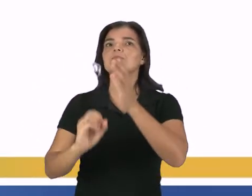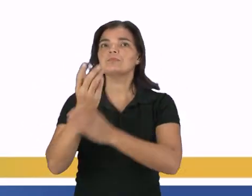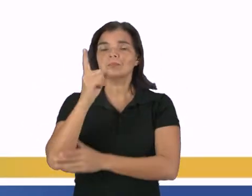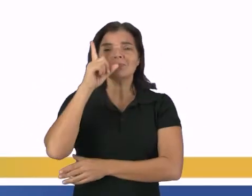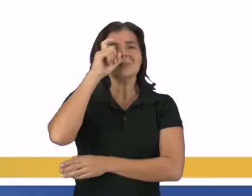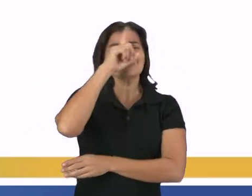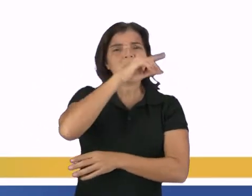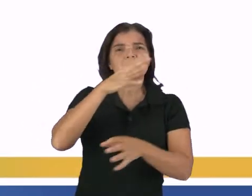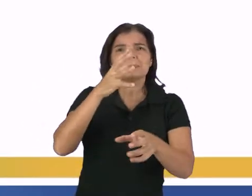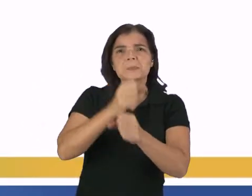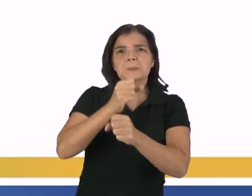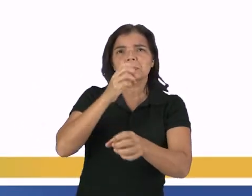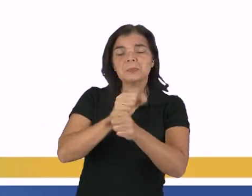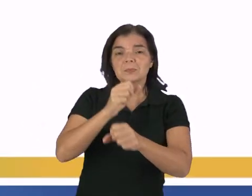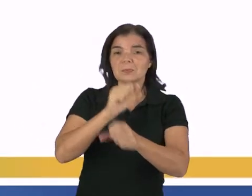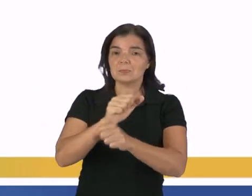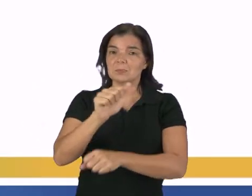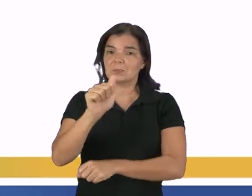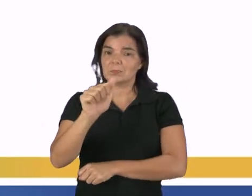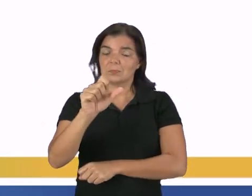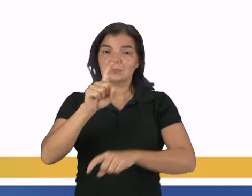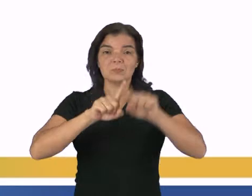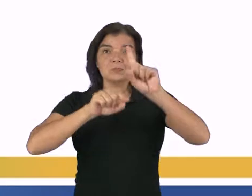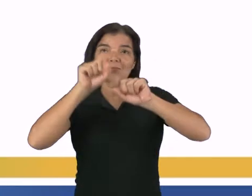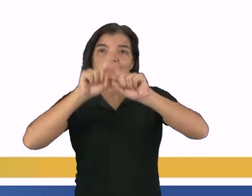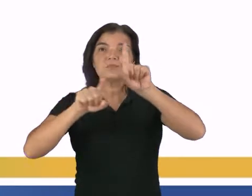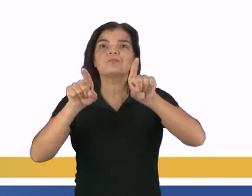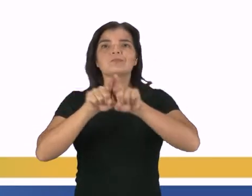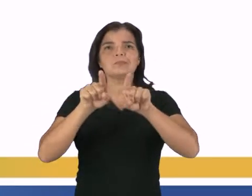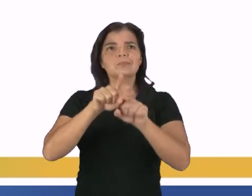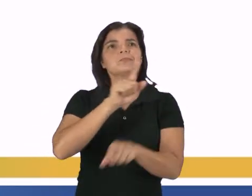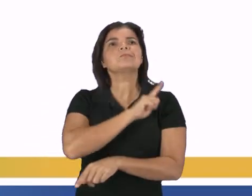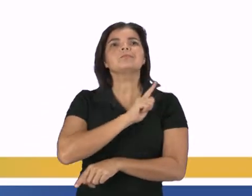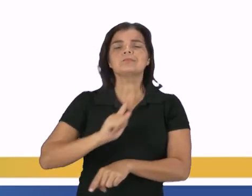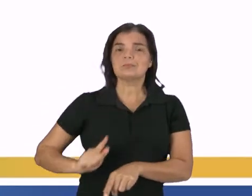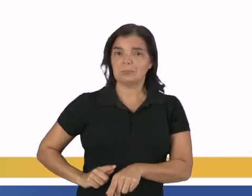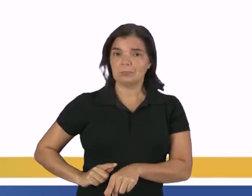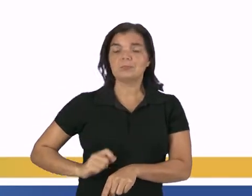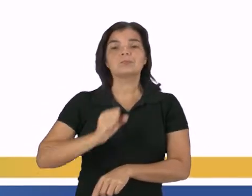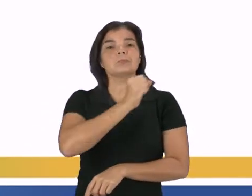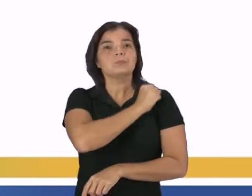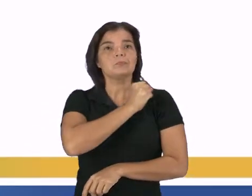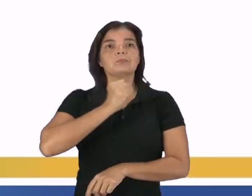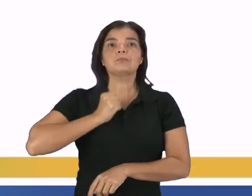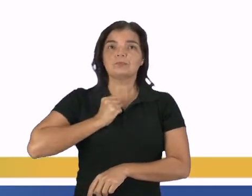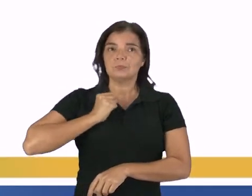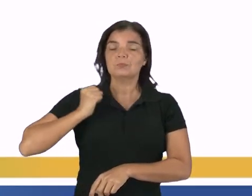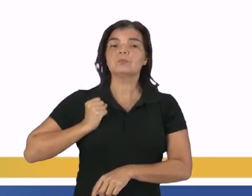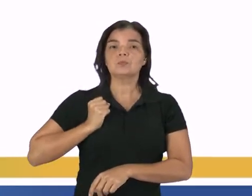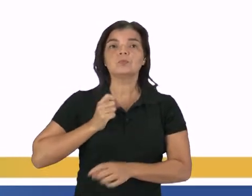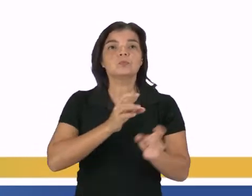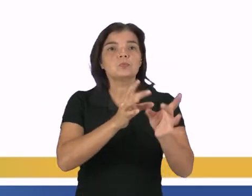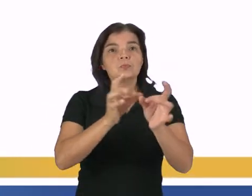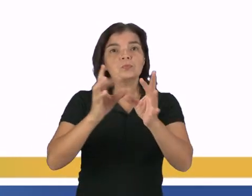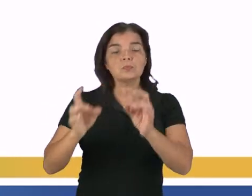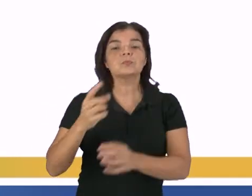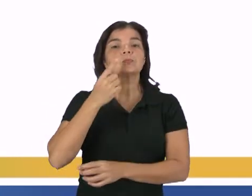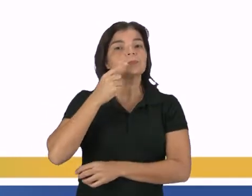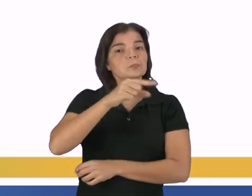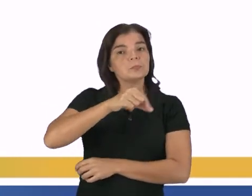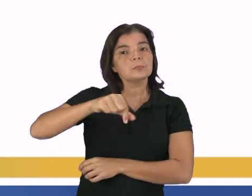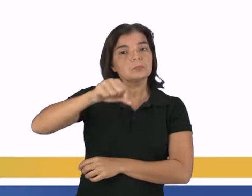realizaram complexos cálculos astronômicos. Governados por sacerdotes, comercializavam sal